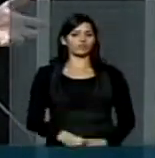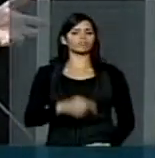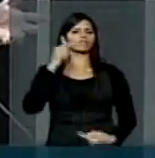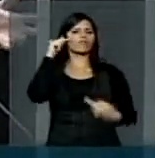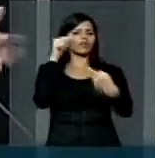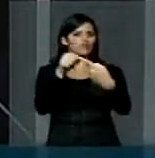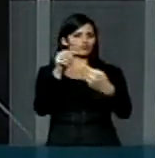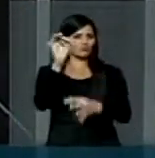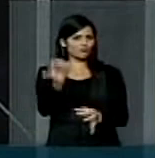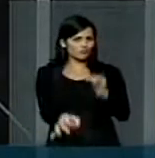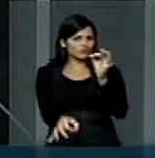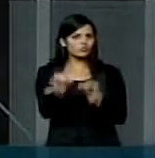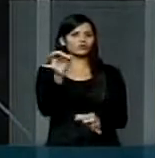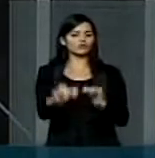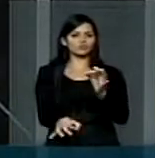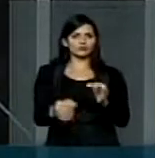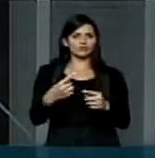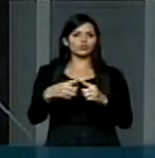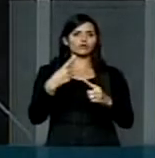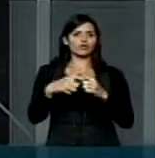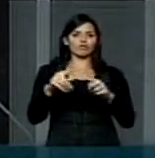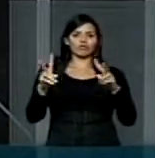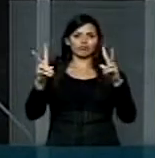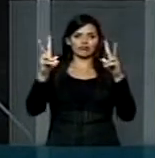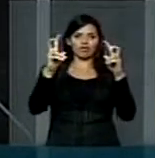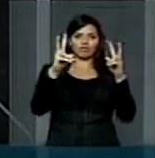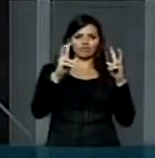consenso jurídico para esses temas,